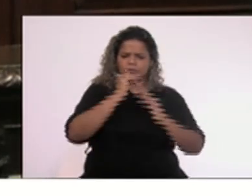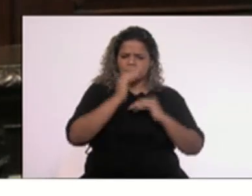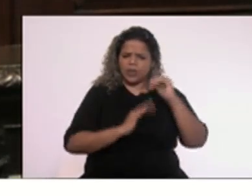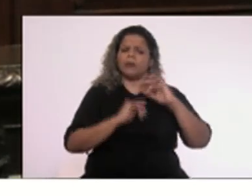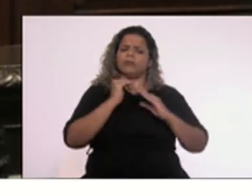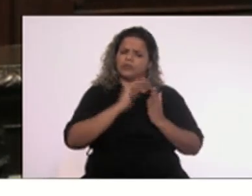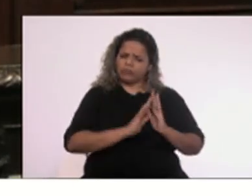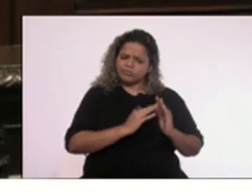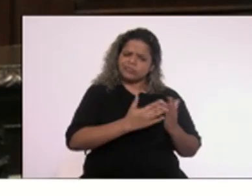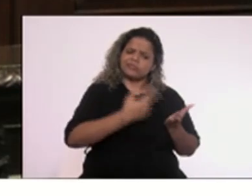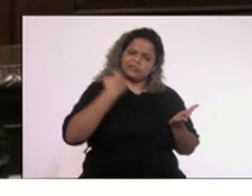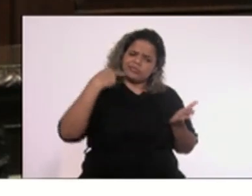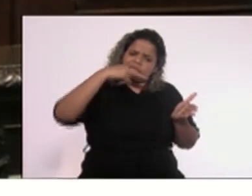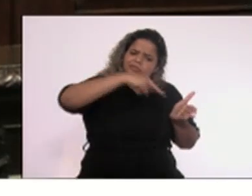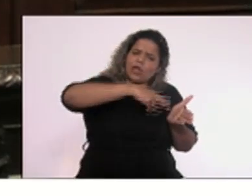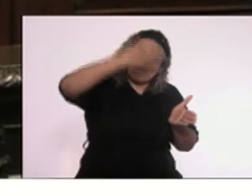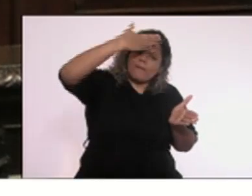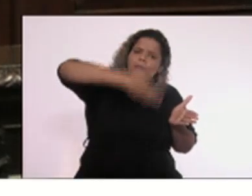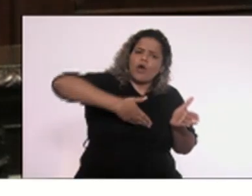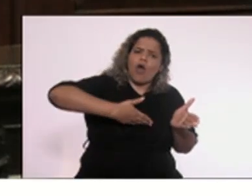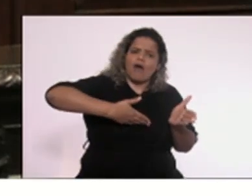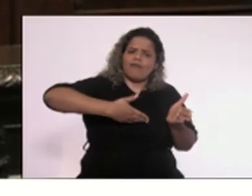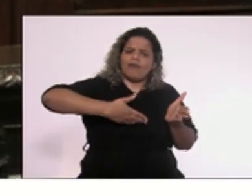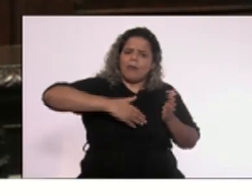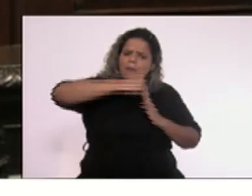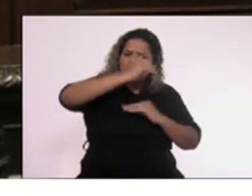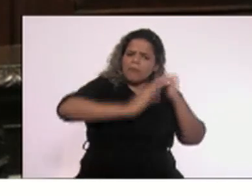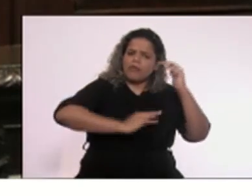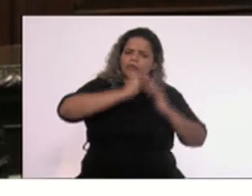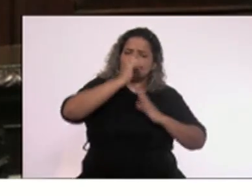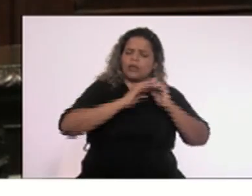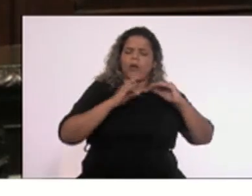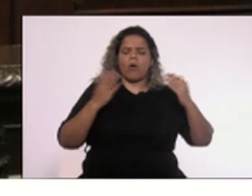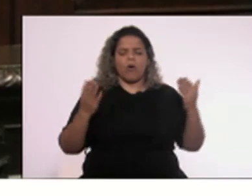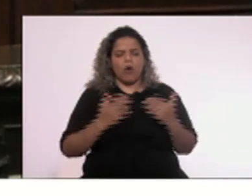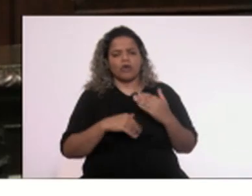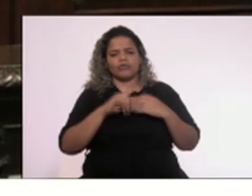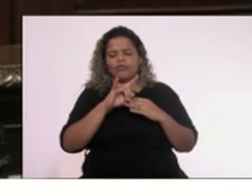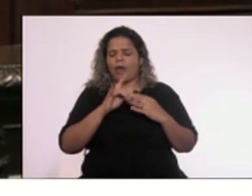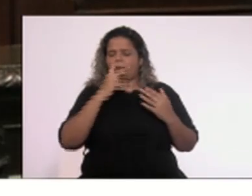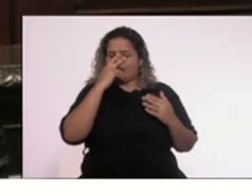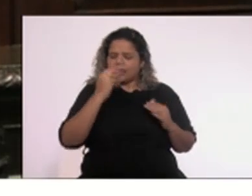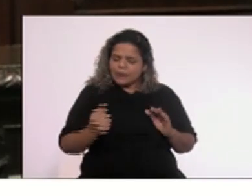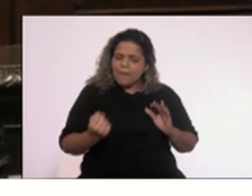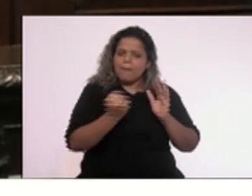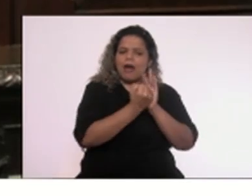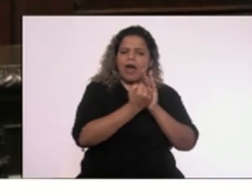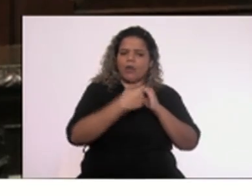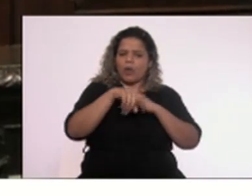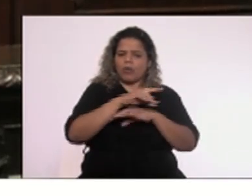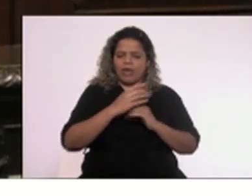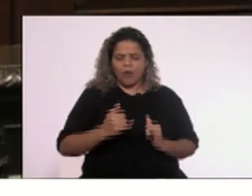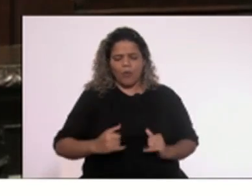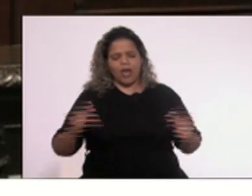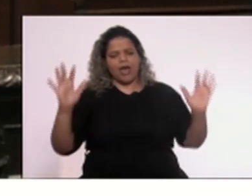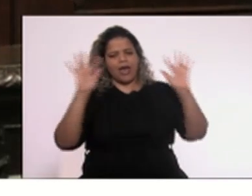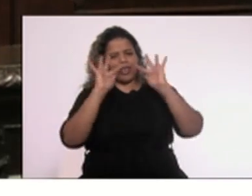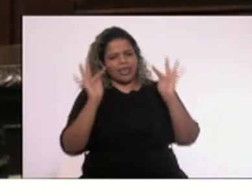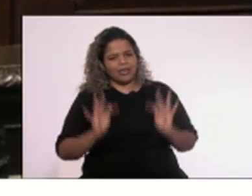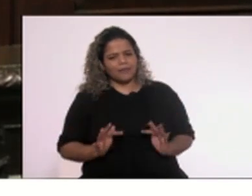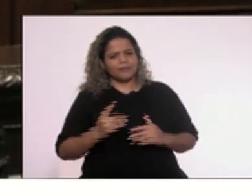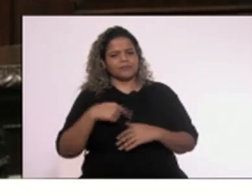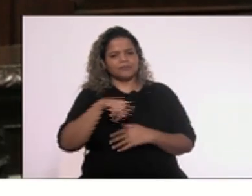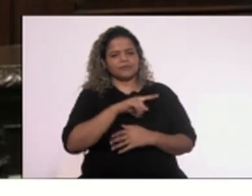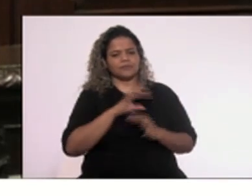devem também ter a sua carteira de identidade profissional. Portanto, hoje foi um marco importante, eu quero registrar com alegria e, se